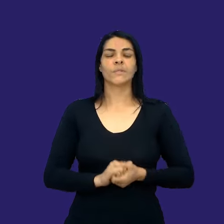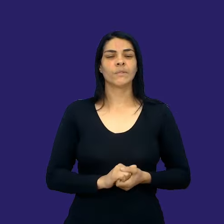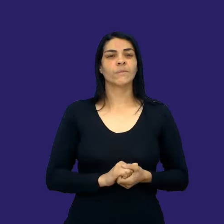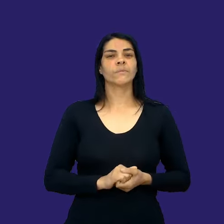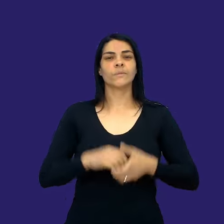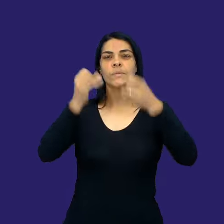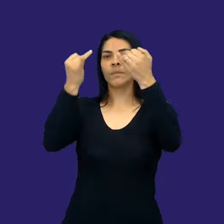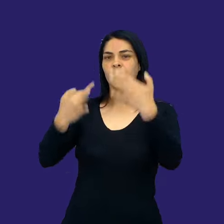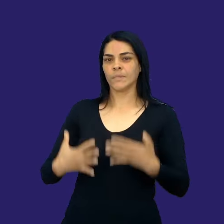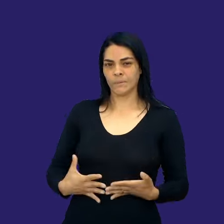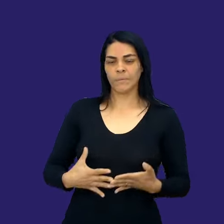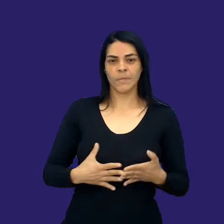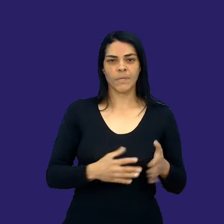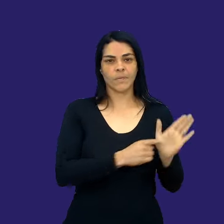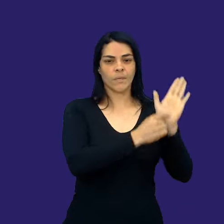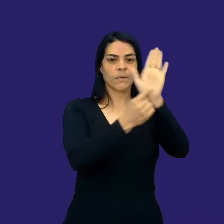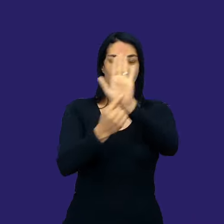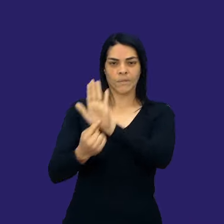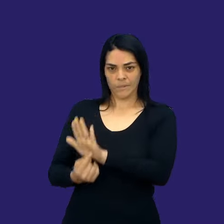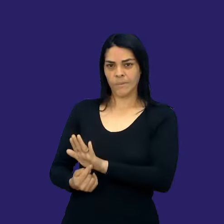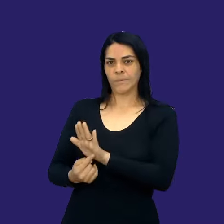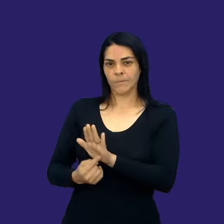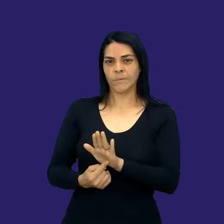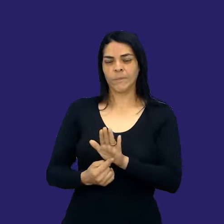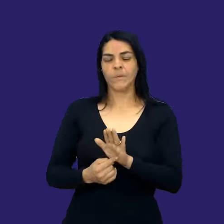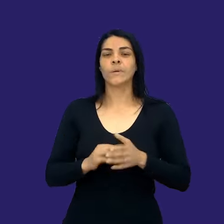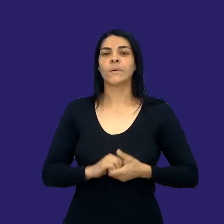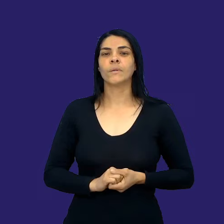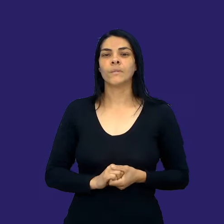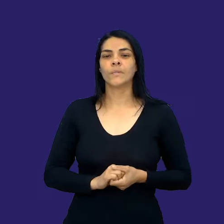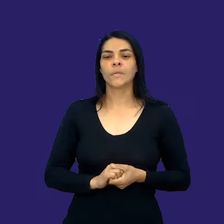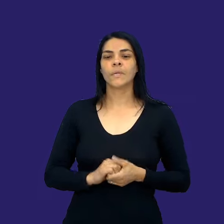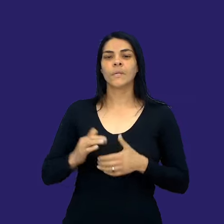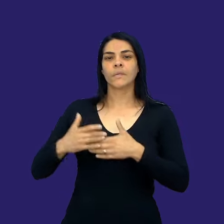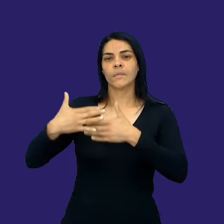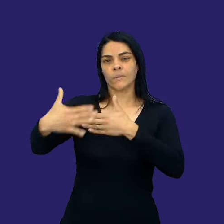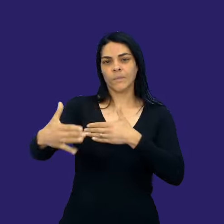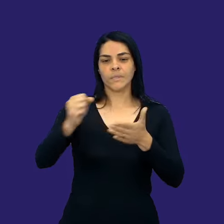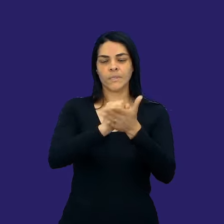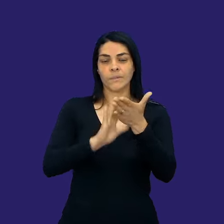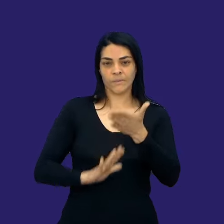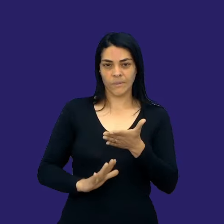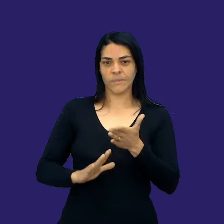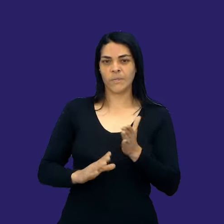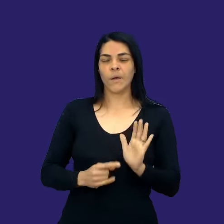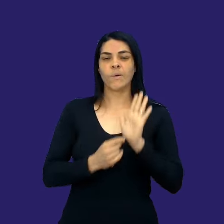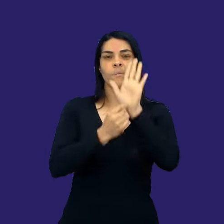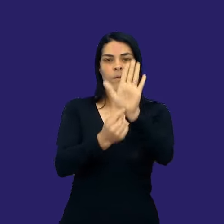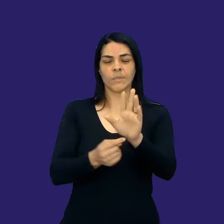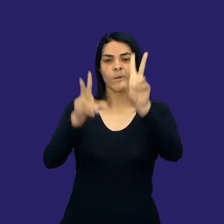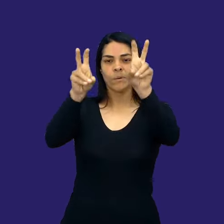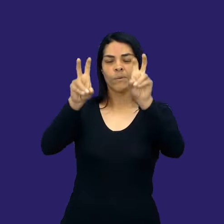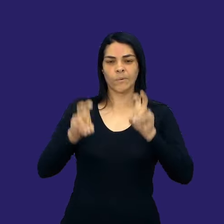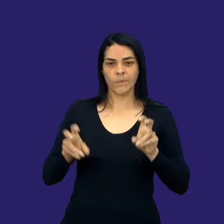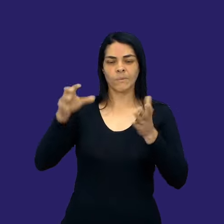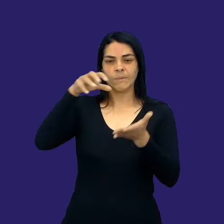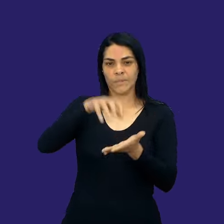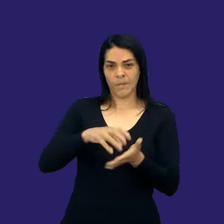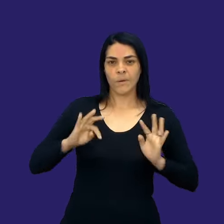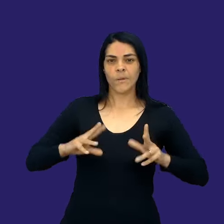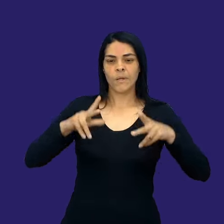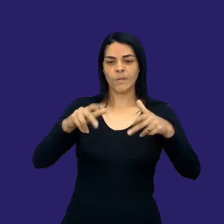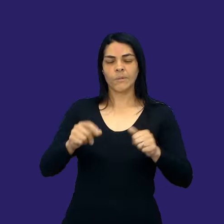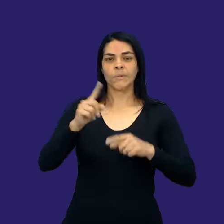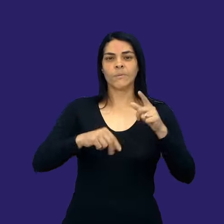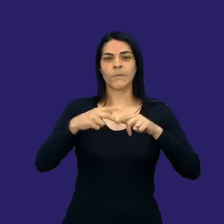o direcionamento que será abordado em cada uma dessas sequências de atividades, destacando-se o tema central para esse material do